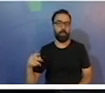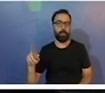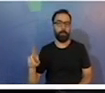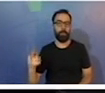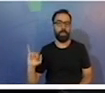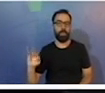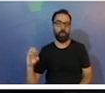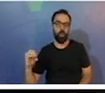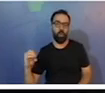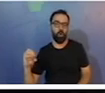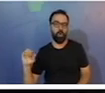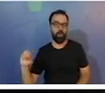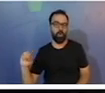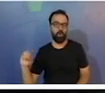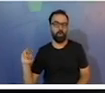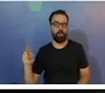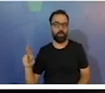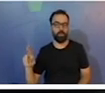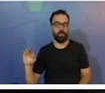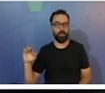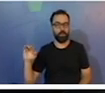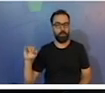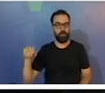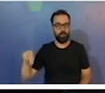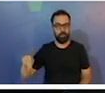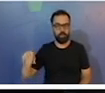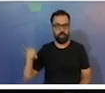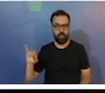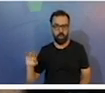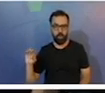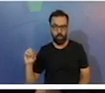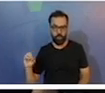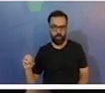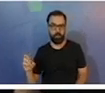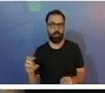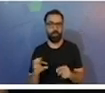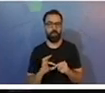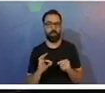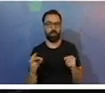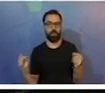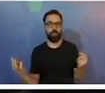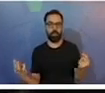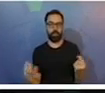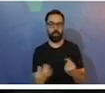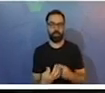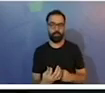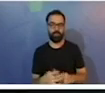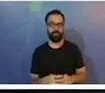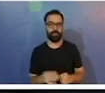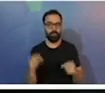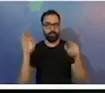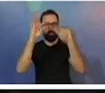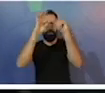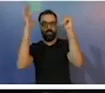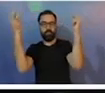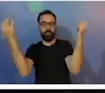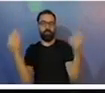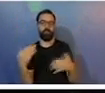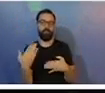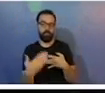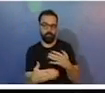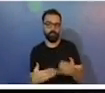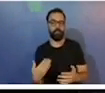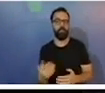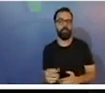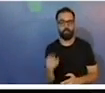o Círculo Polar Antártico. Então, essas linhas são os paralelos. Depois, nós vimos